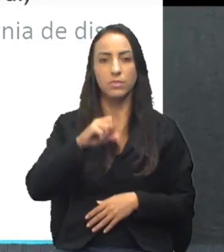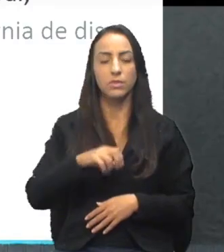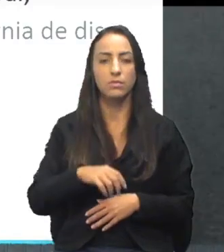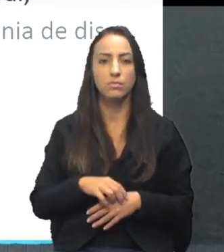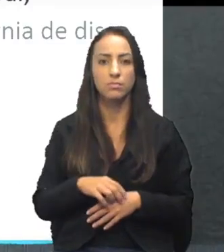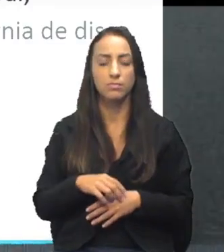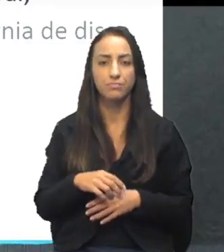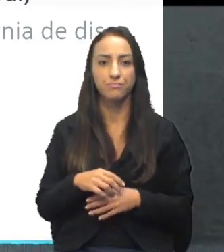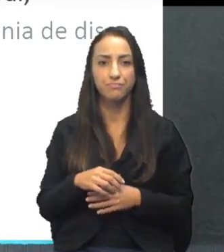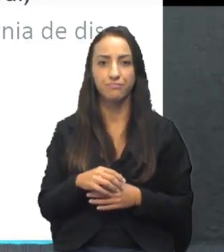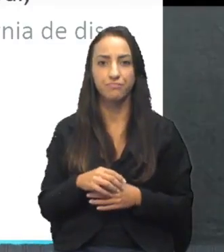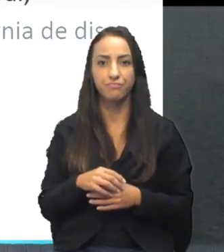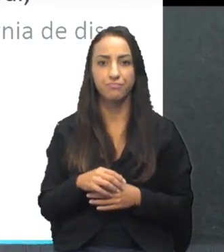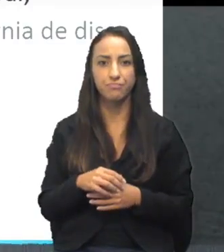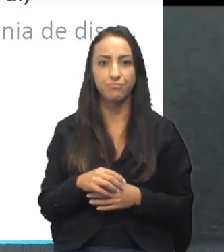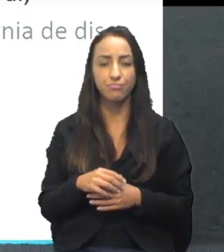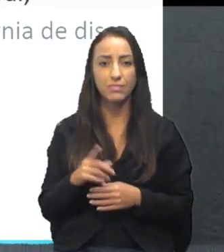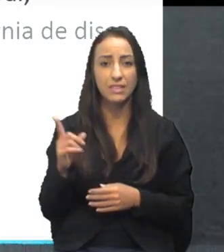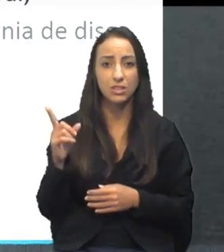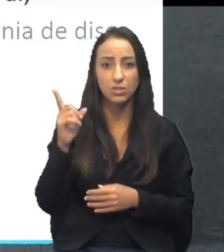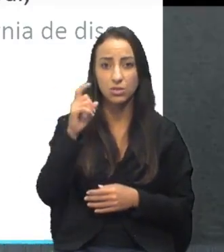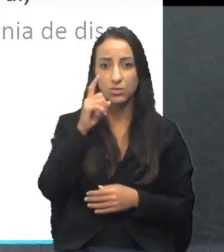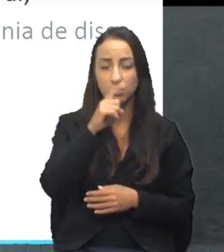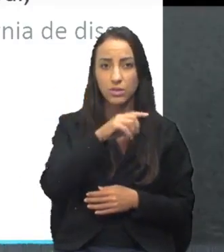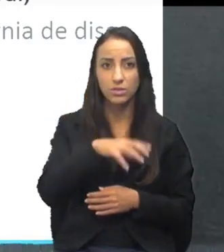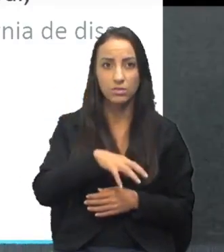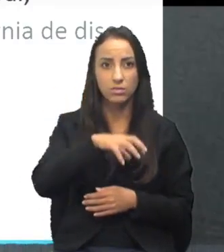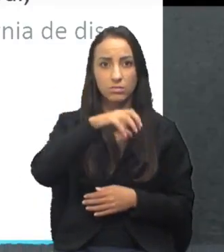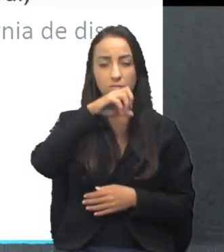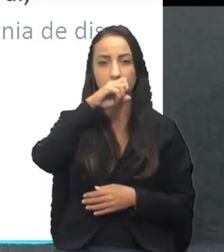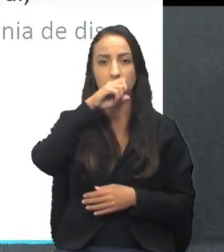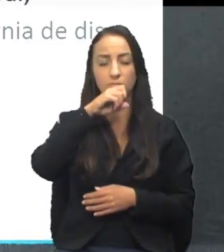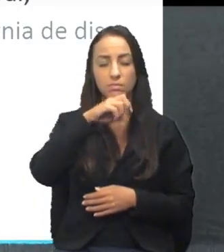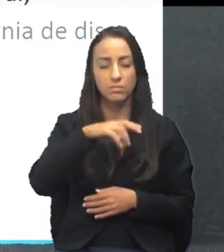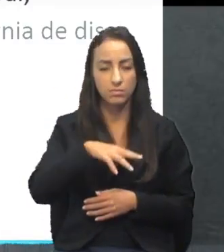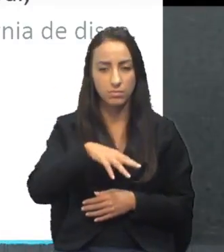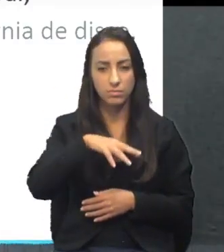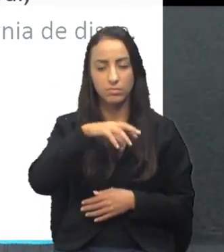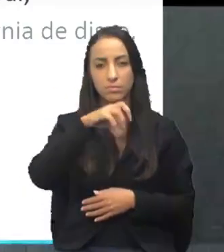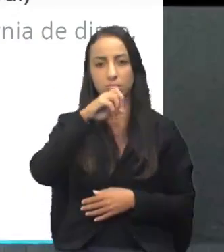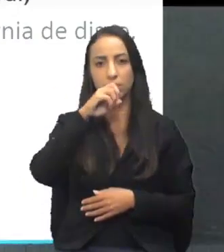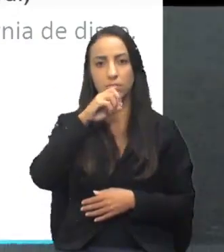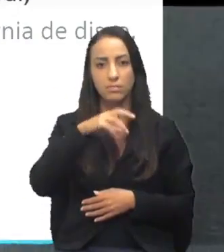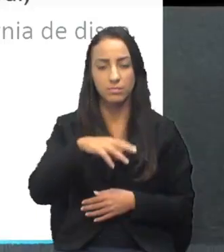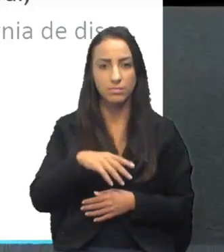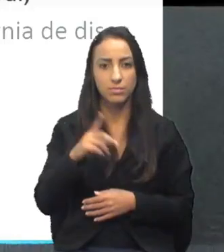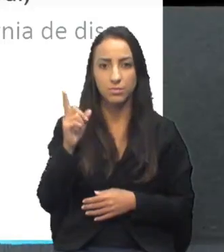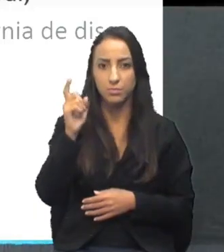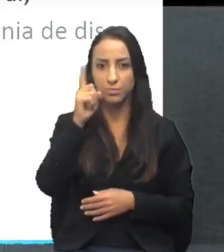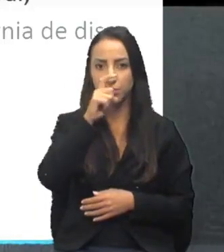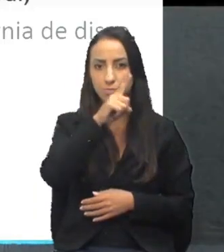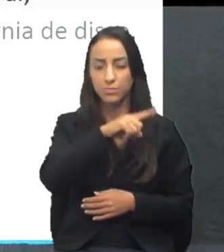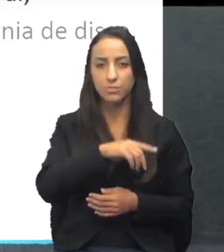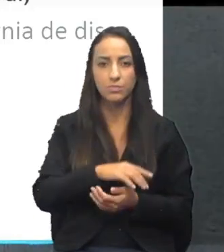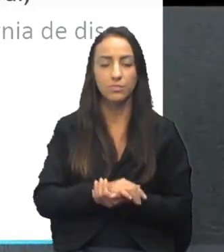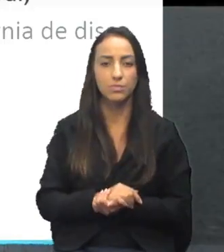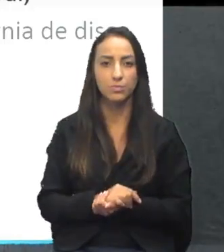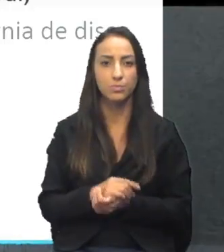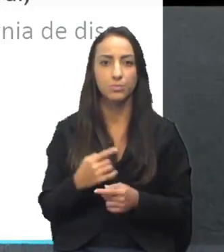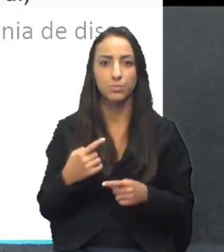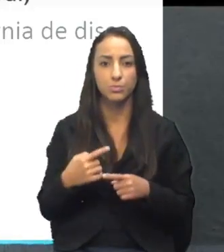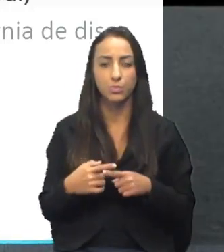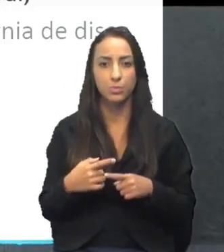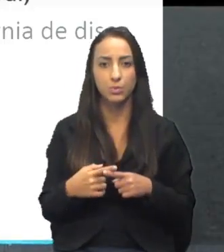porque fica difícil para o paciente poder respirar, haja visto